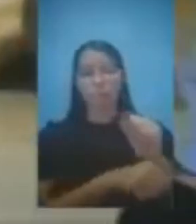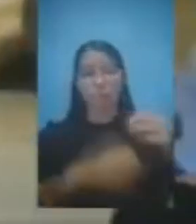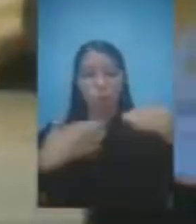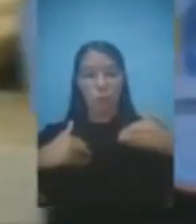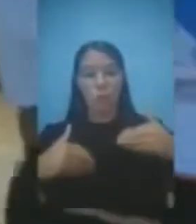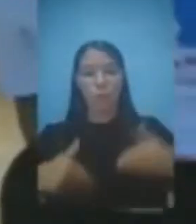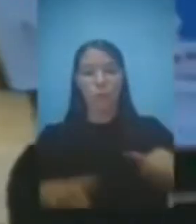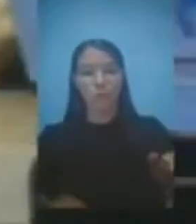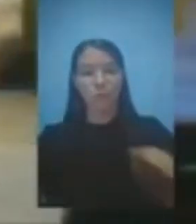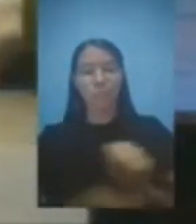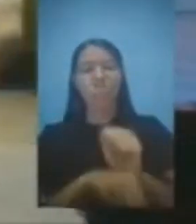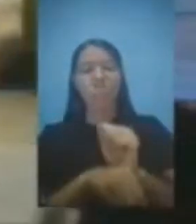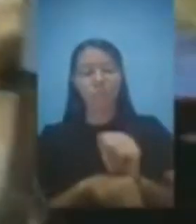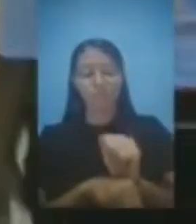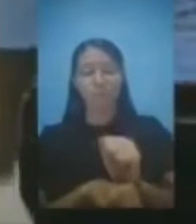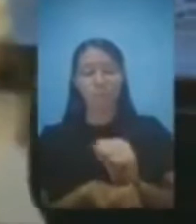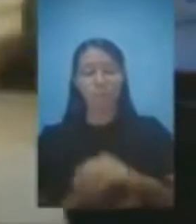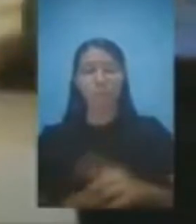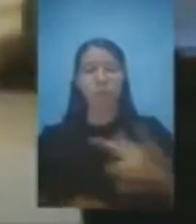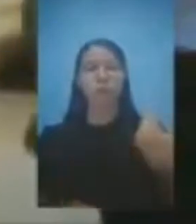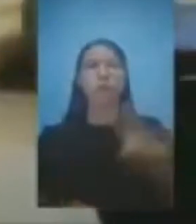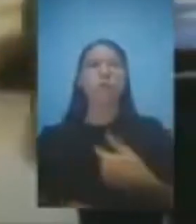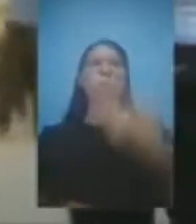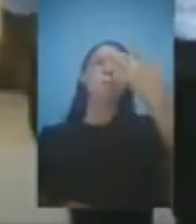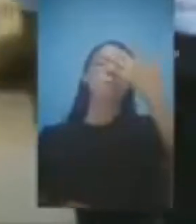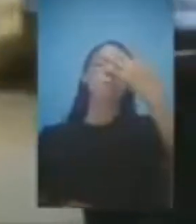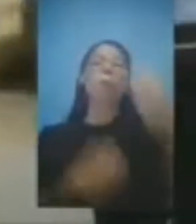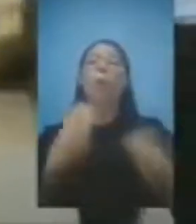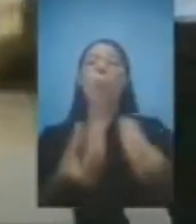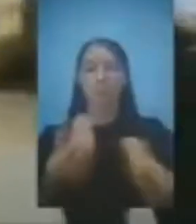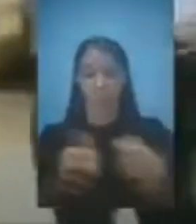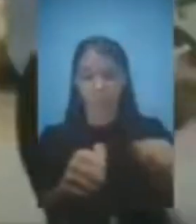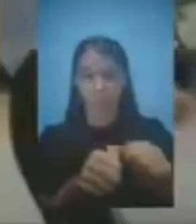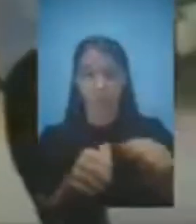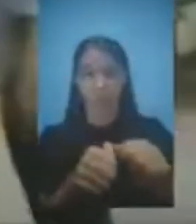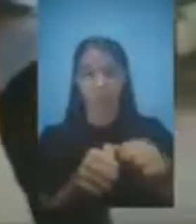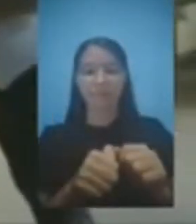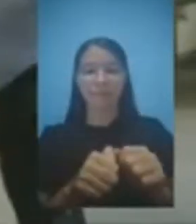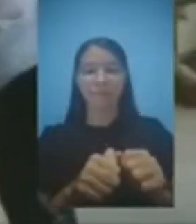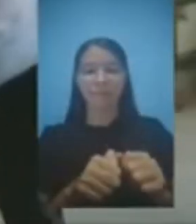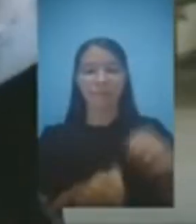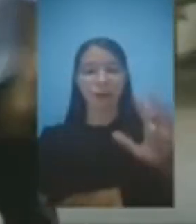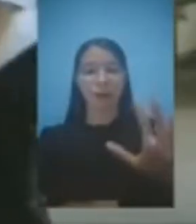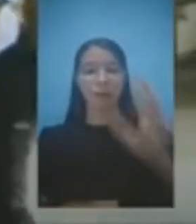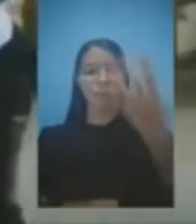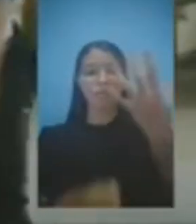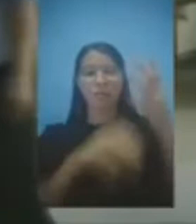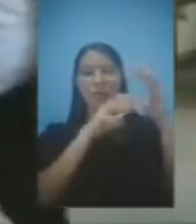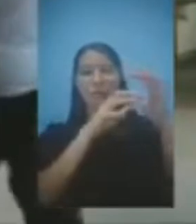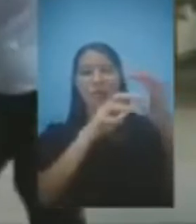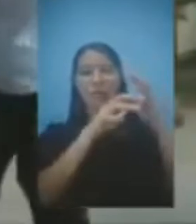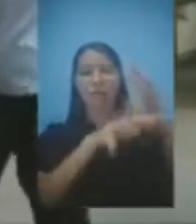cerebral, todo o corpo amoleceu. Não sabia o que fazer pra acabar com